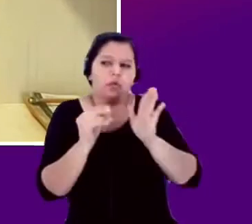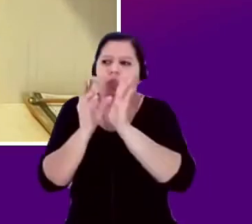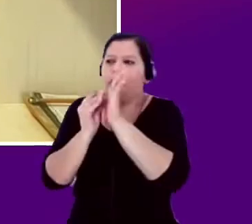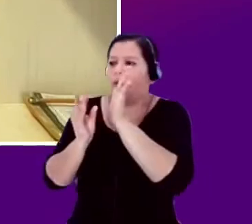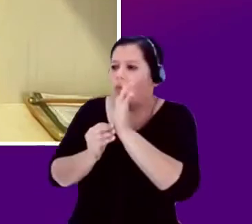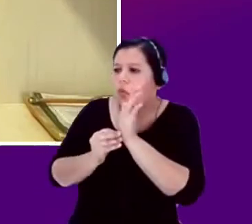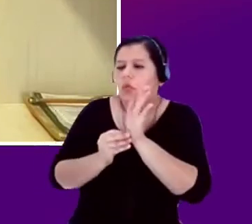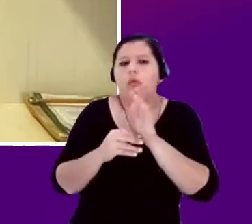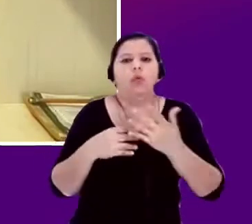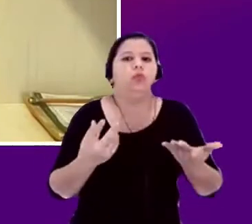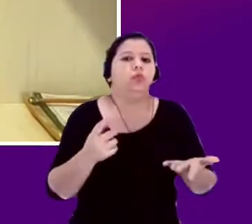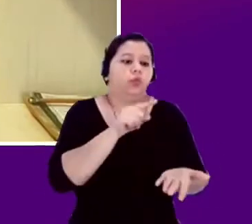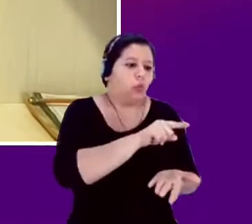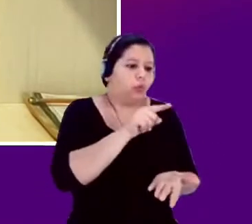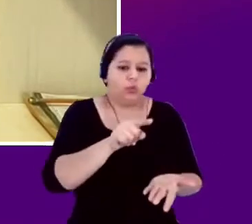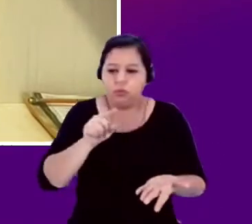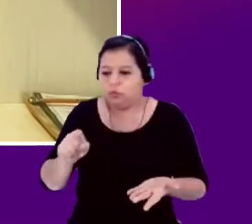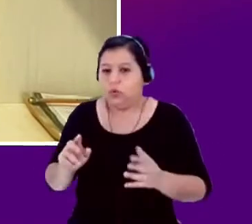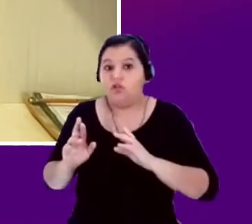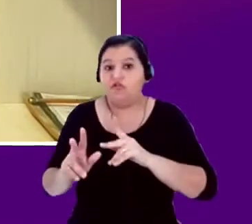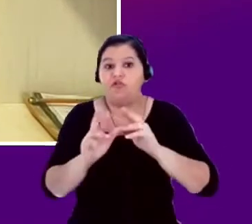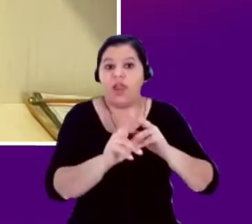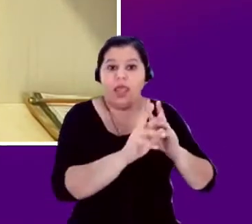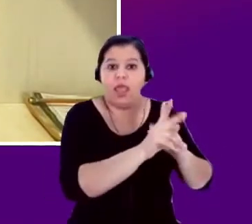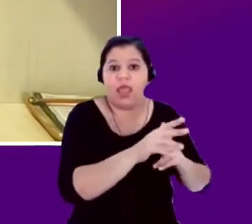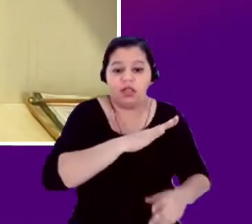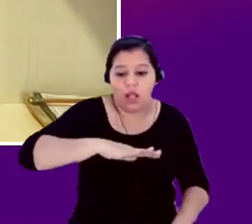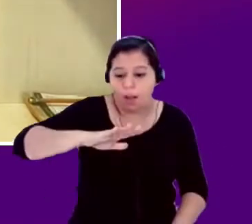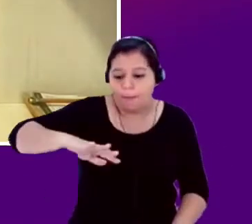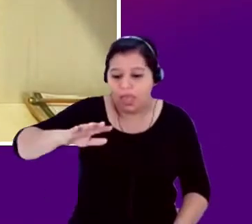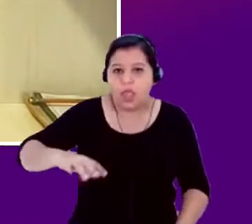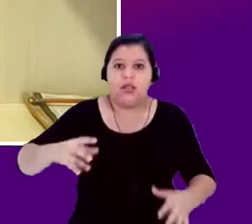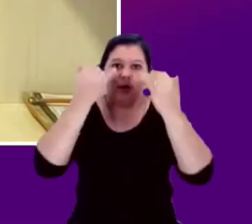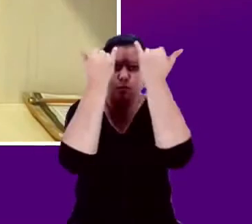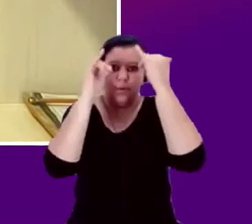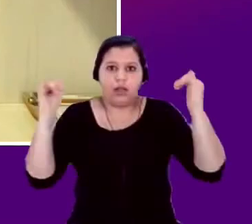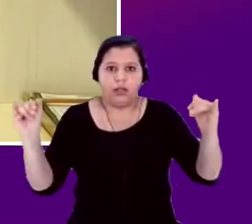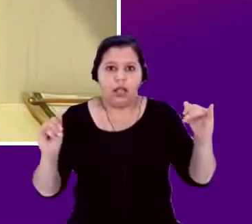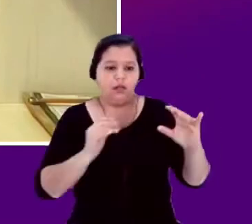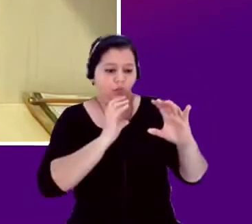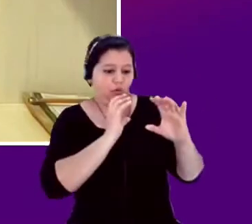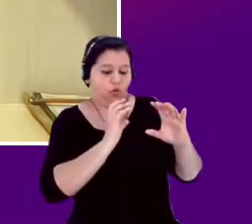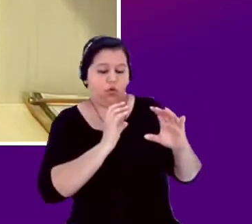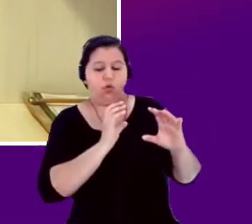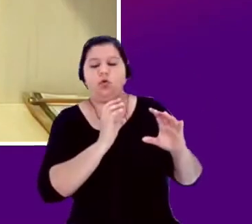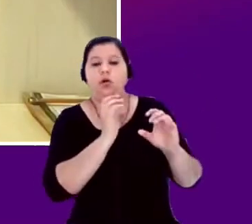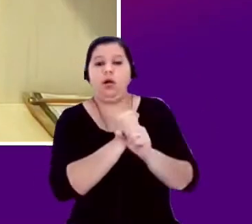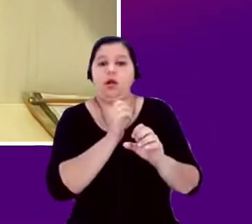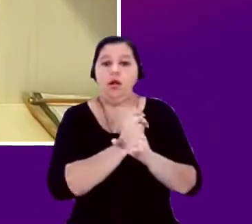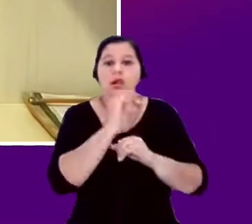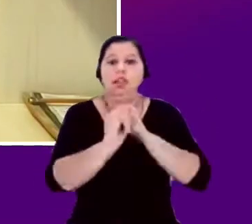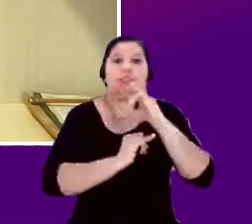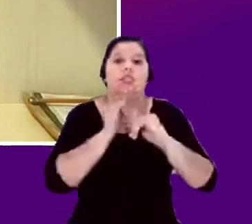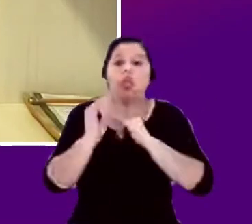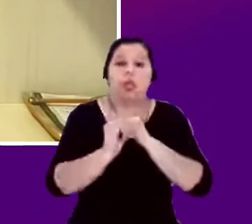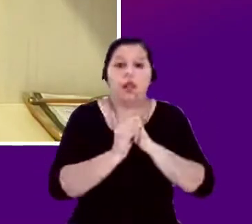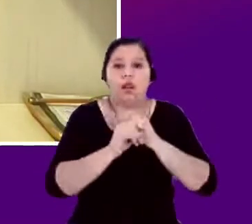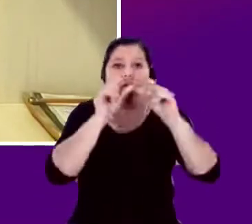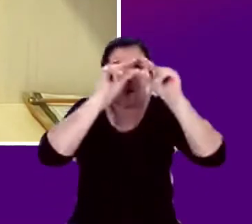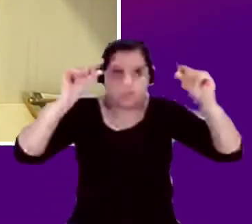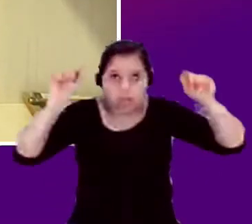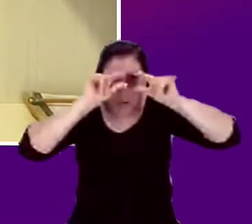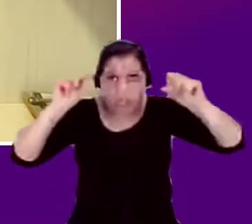todos esses diferentes ambientes que são impactados por algoritmos que acabam buscando avaliar